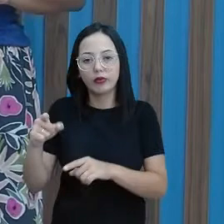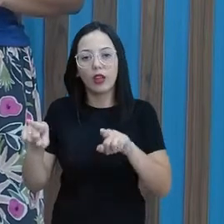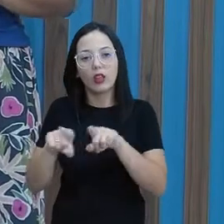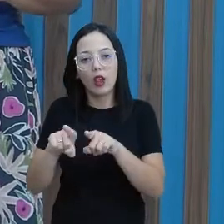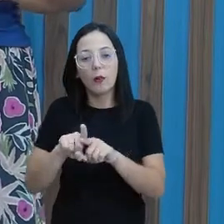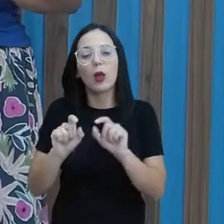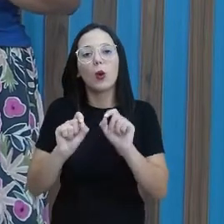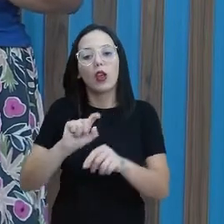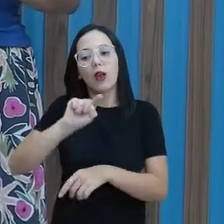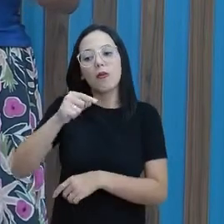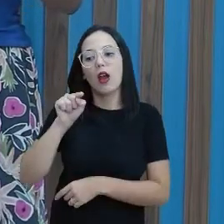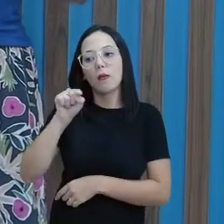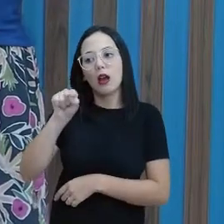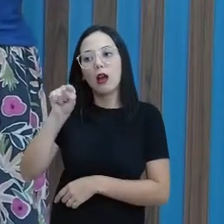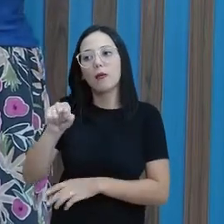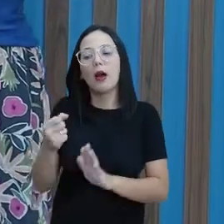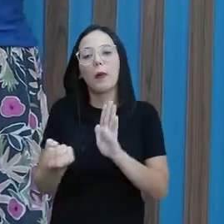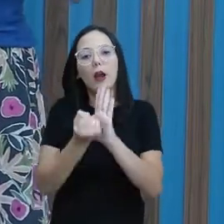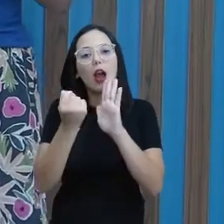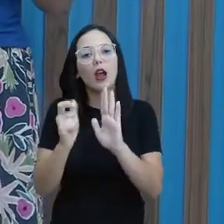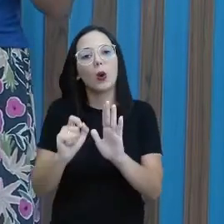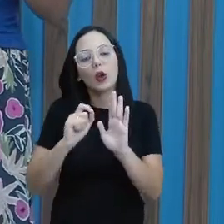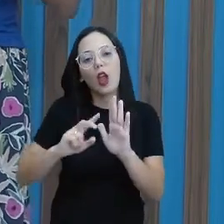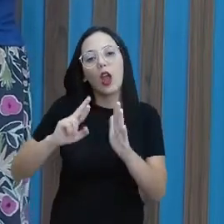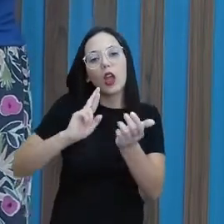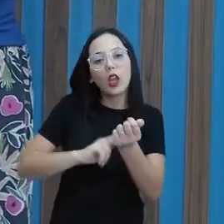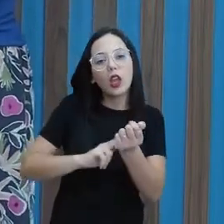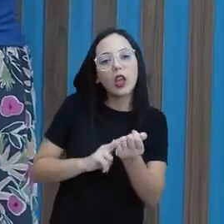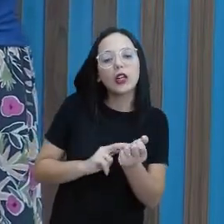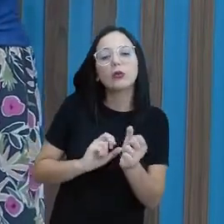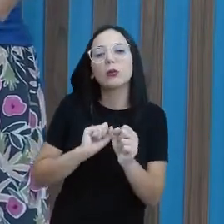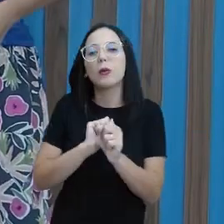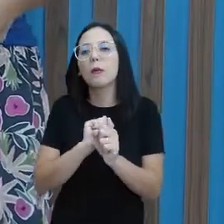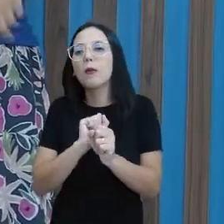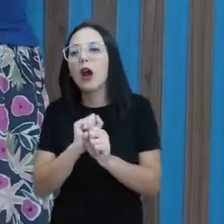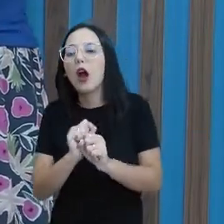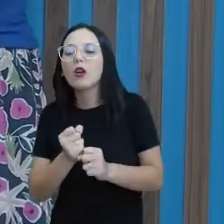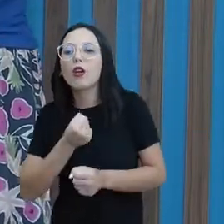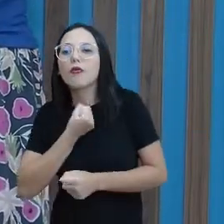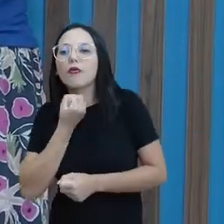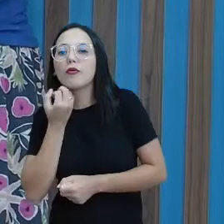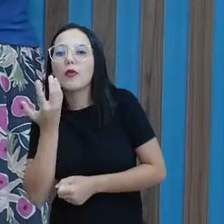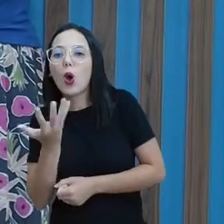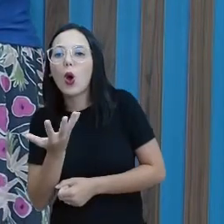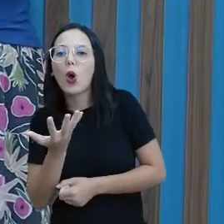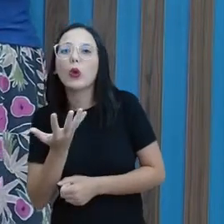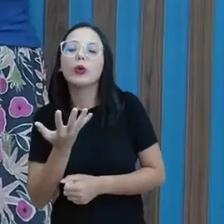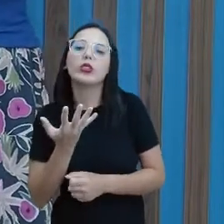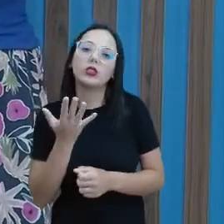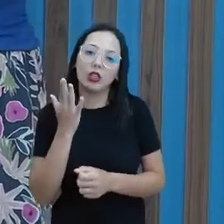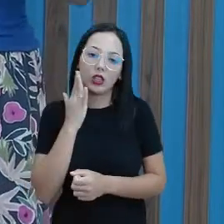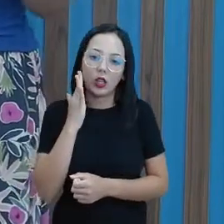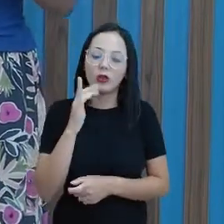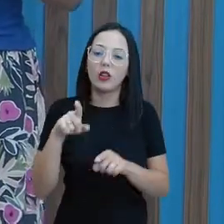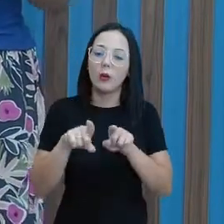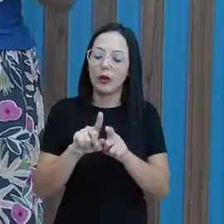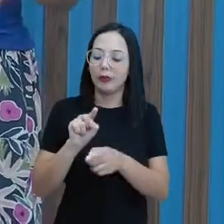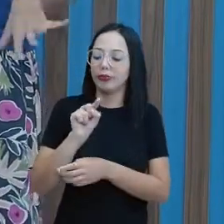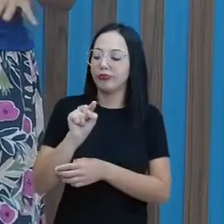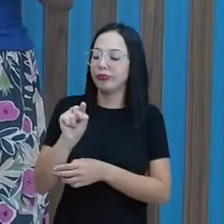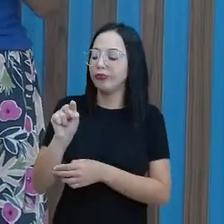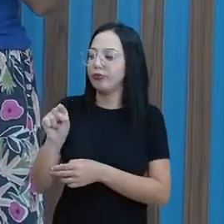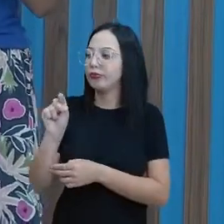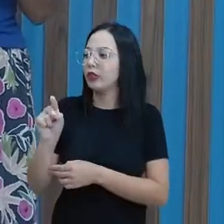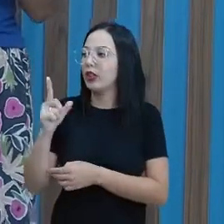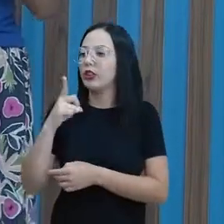pontuações, elas vão marcar o ritmo, as pausas, a entonação, às vezes uma reticência vai dar